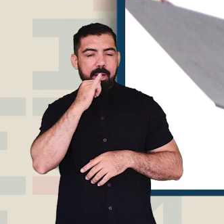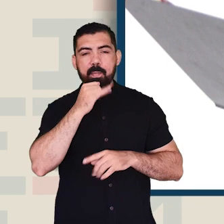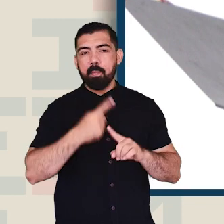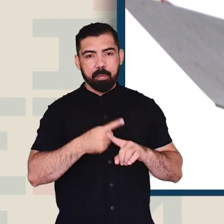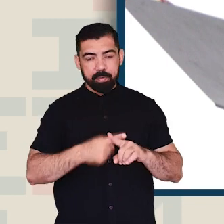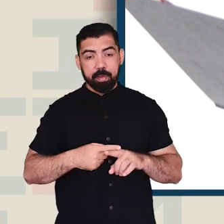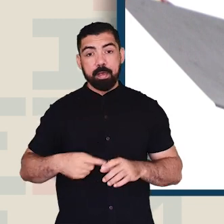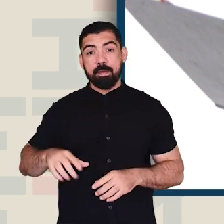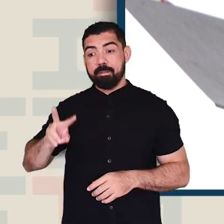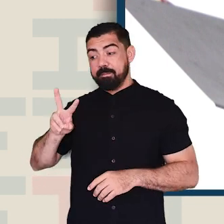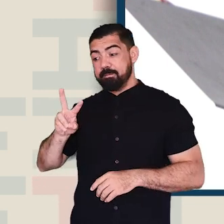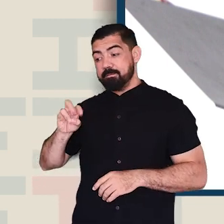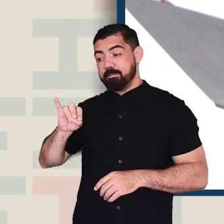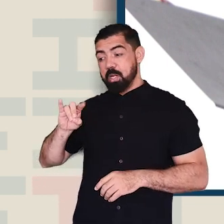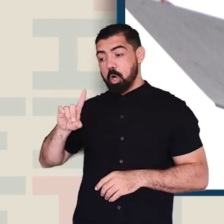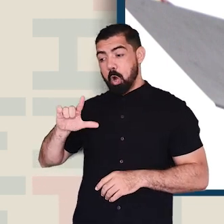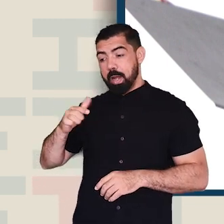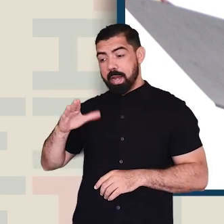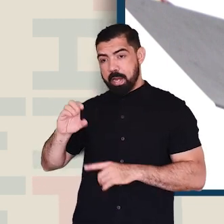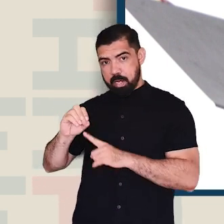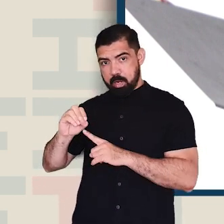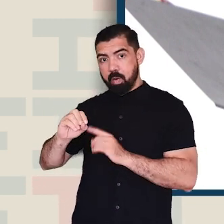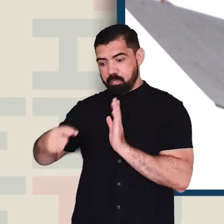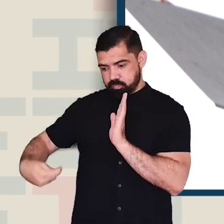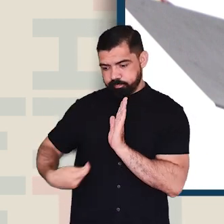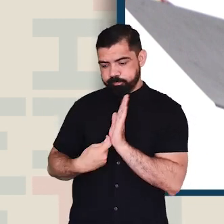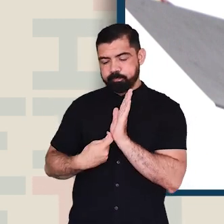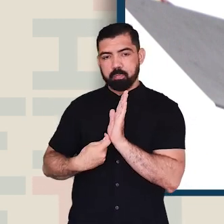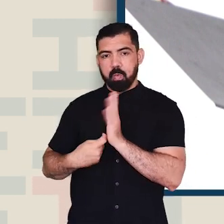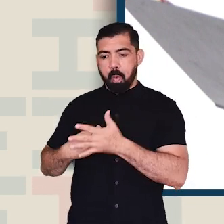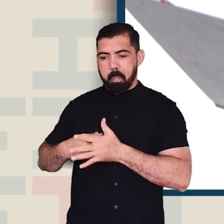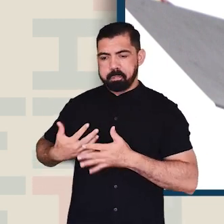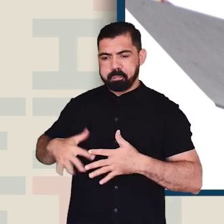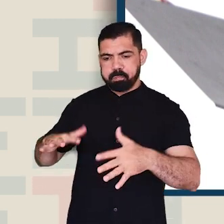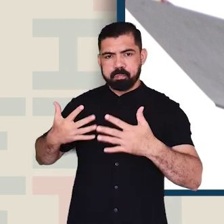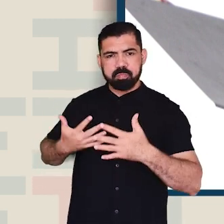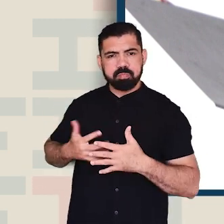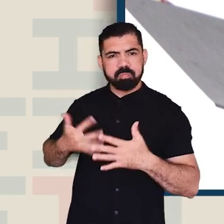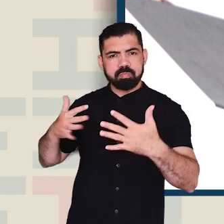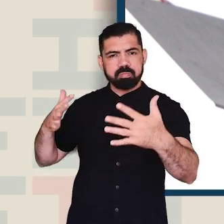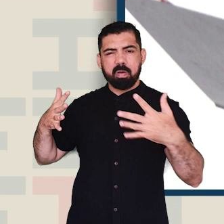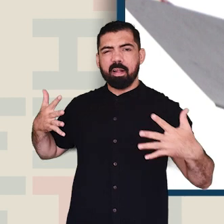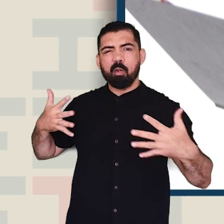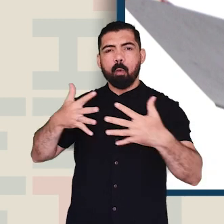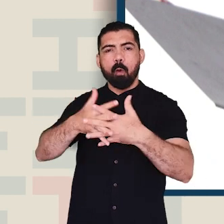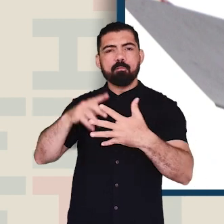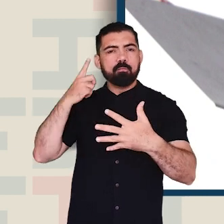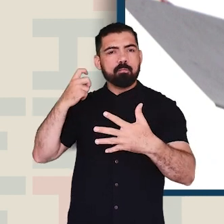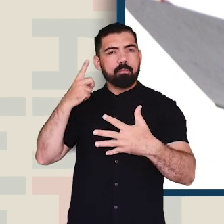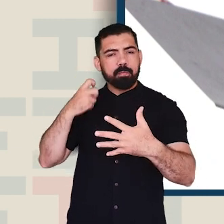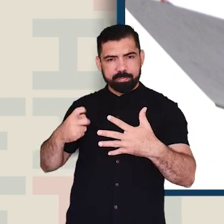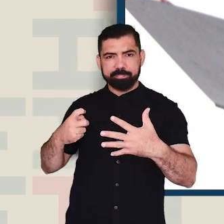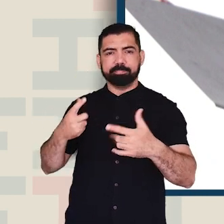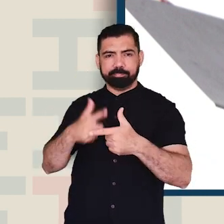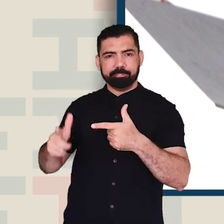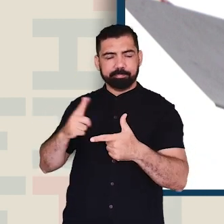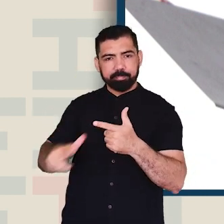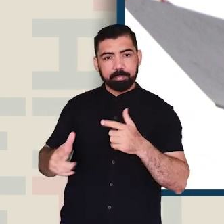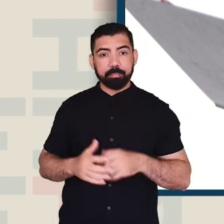do violão, quando microfonava, o captador, ele ressonava muito, né? Então dava aquele efeito da